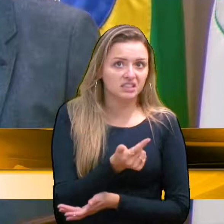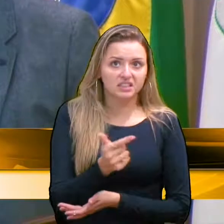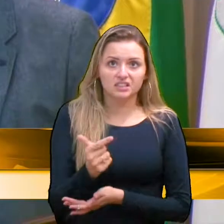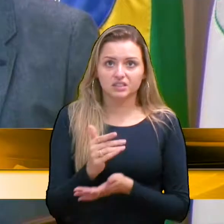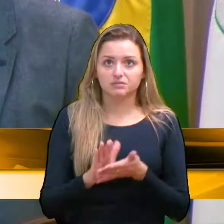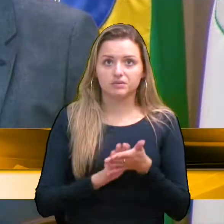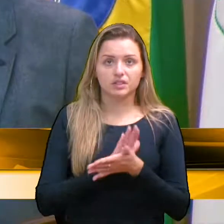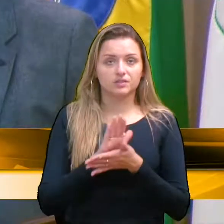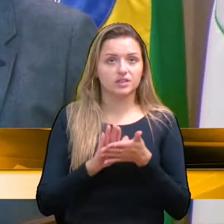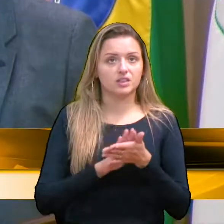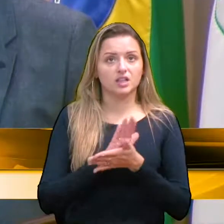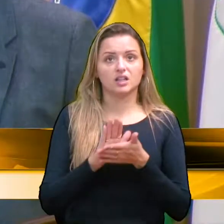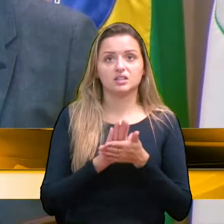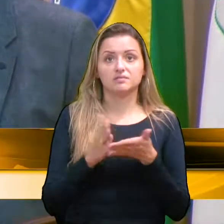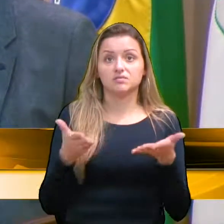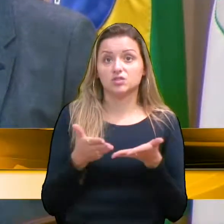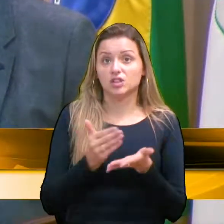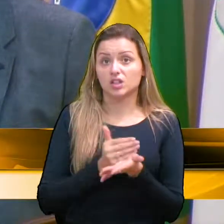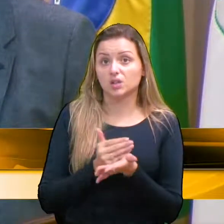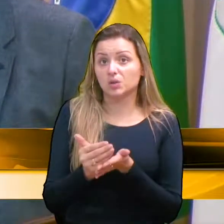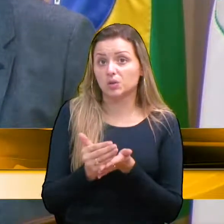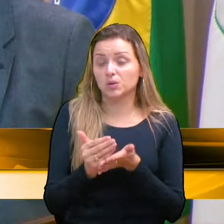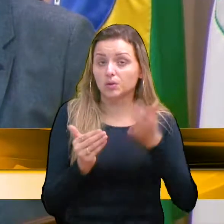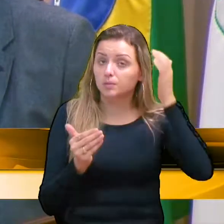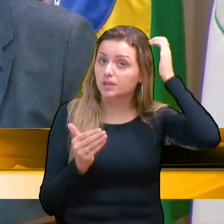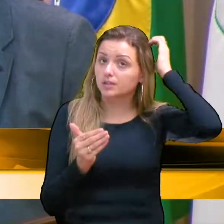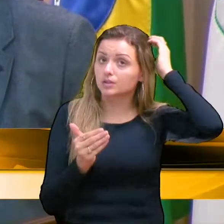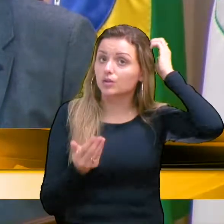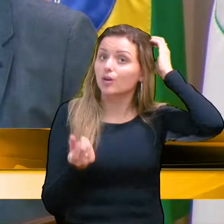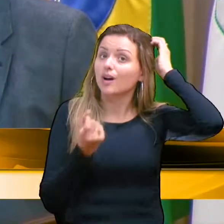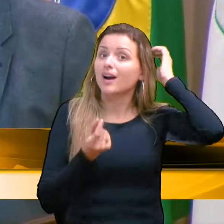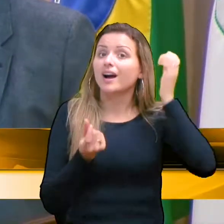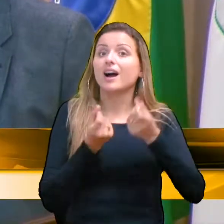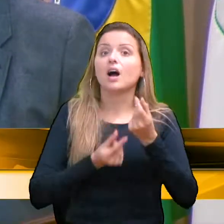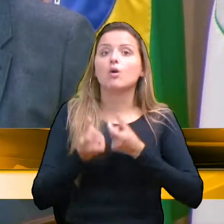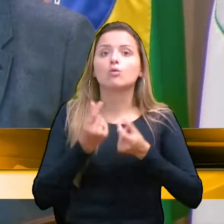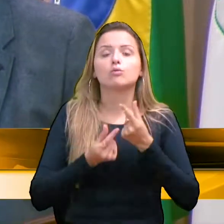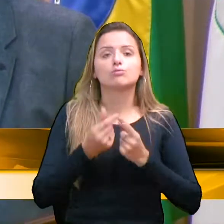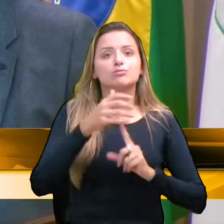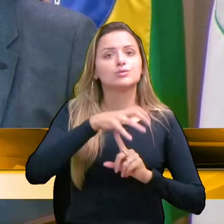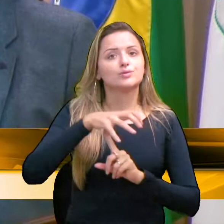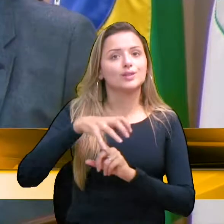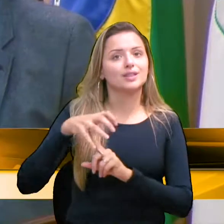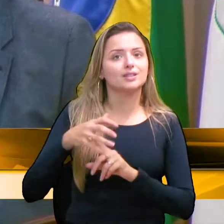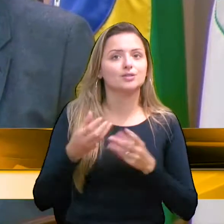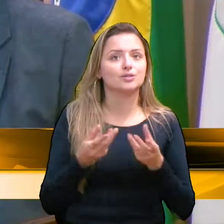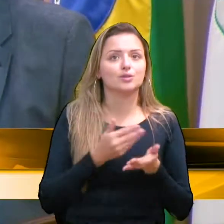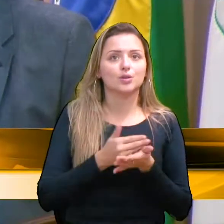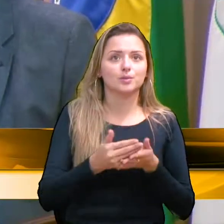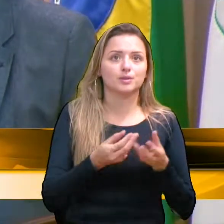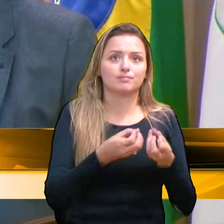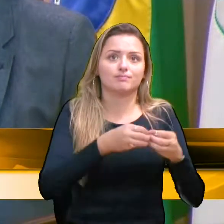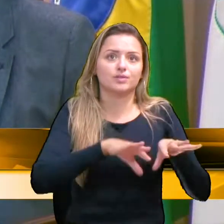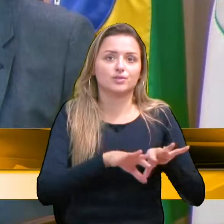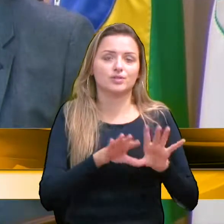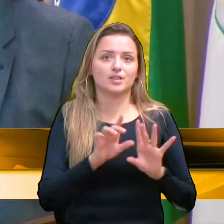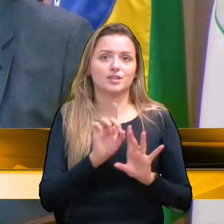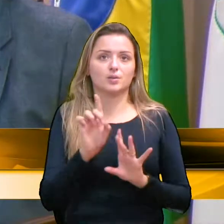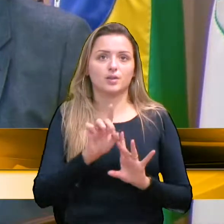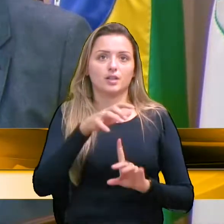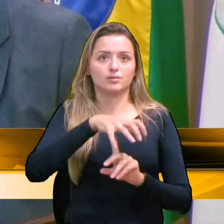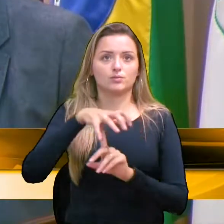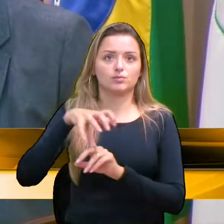assim, já começaram a atingir alguns feirantes, né. A gente acha que todos os feirantes são feirantes, né, não é porque